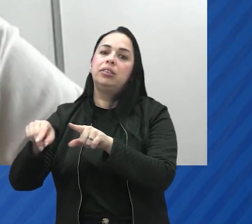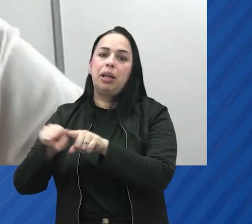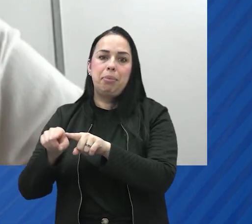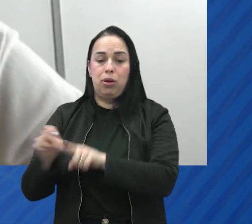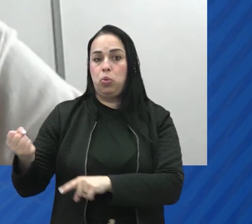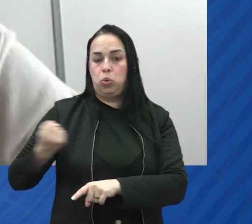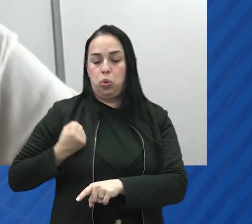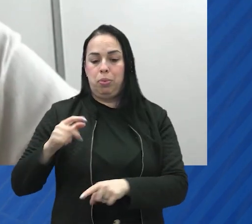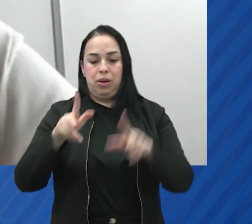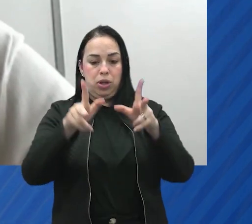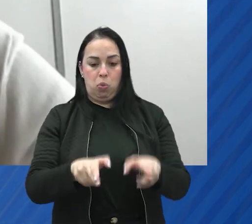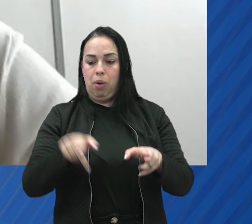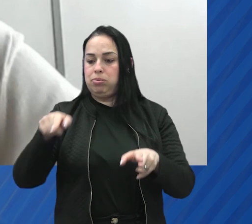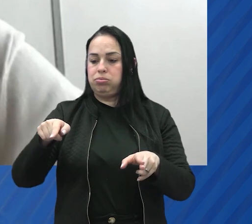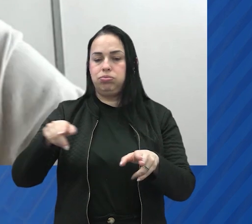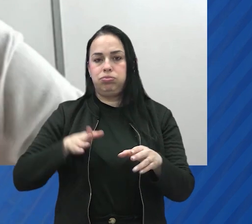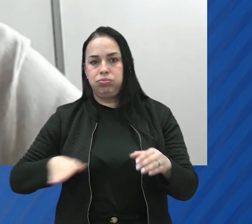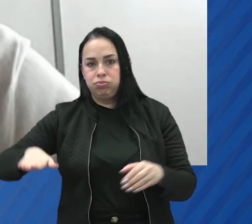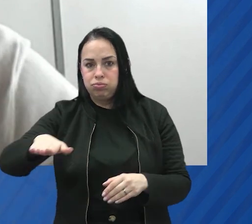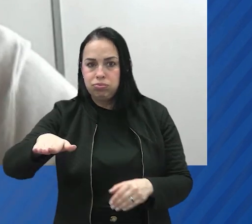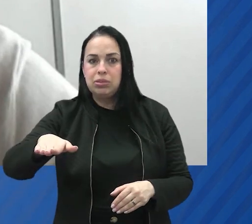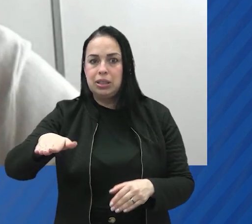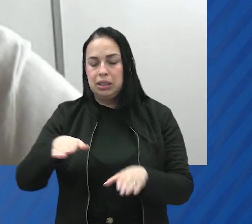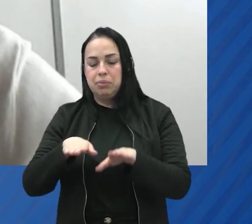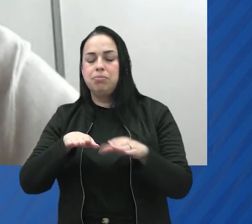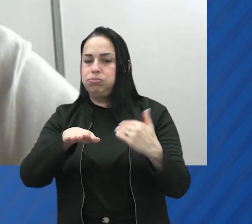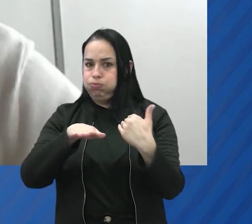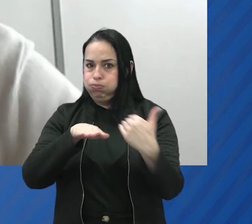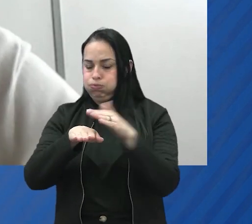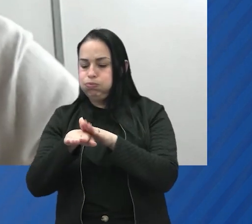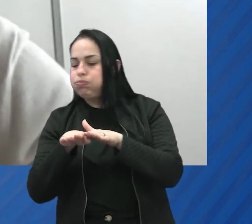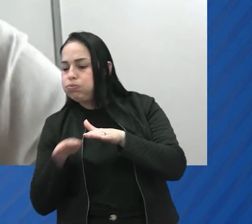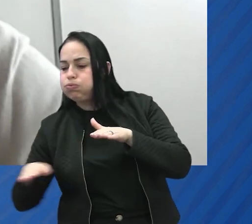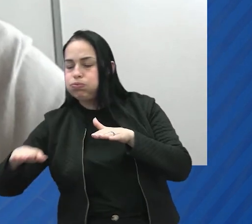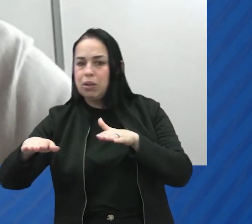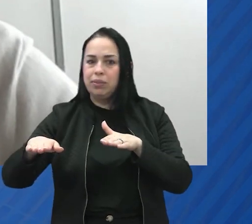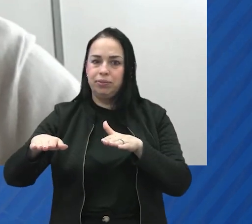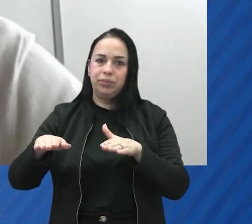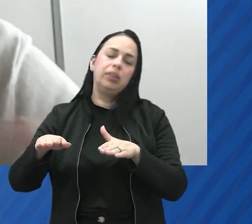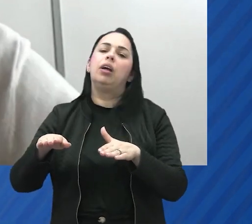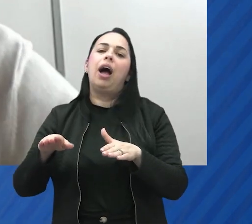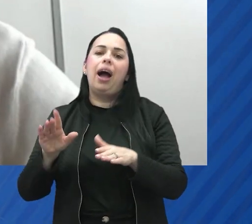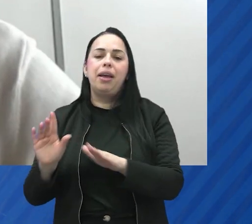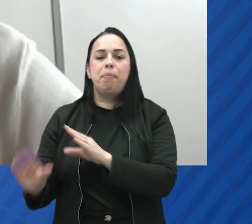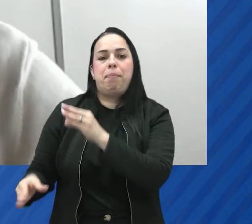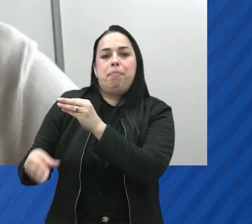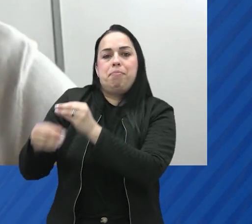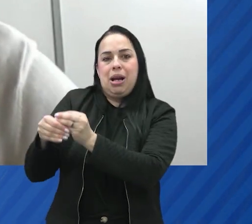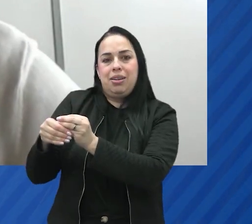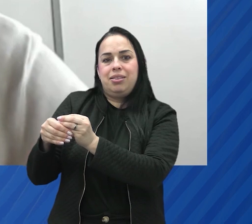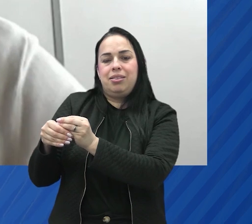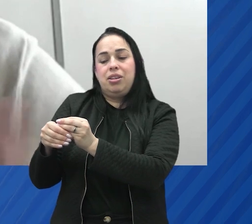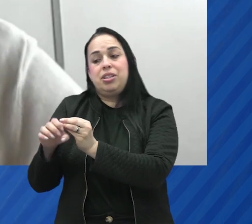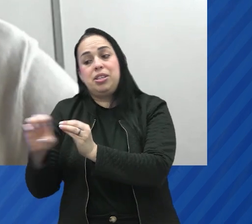mesma numeração das rodovias que ele está margeando, né? E adicional depois um E ou D, se